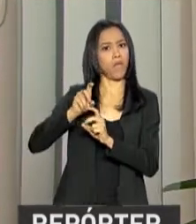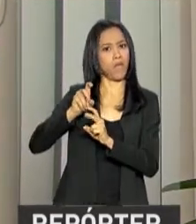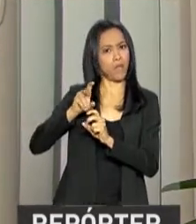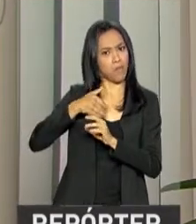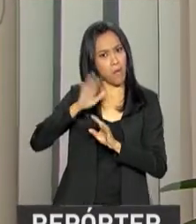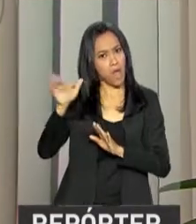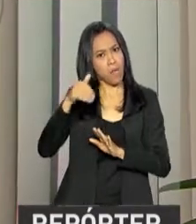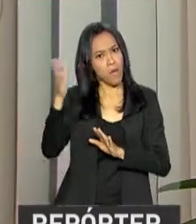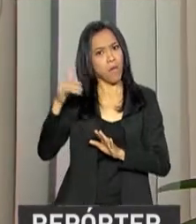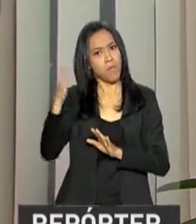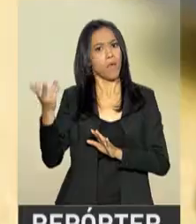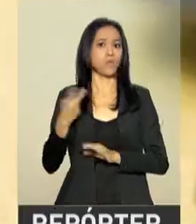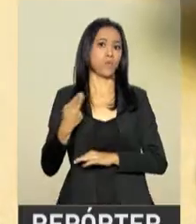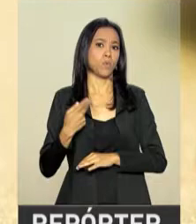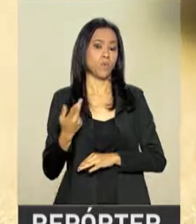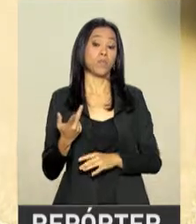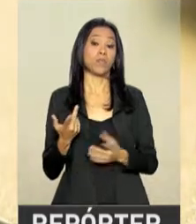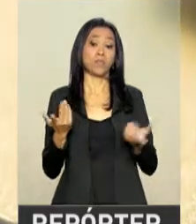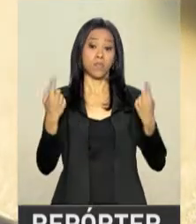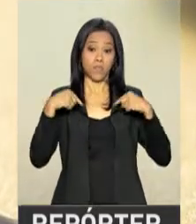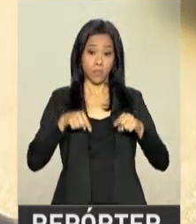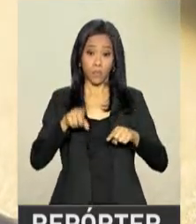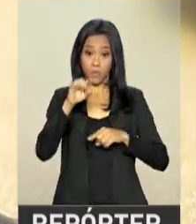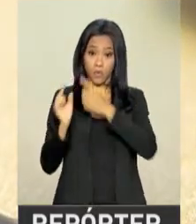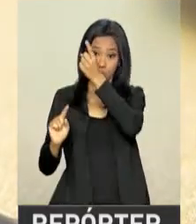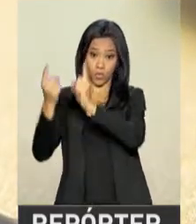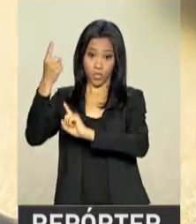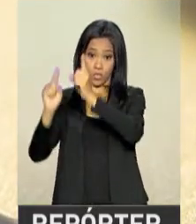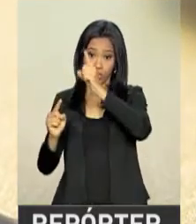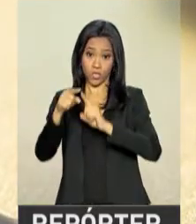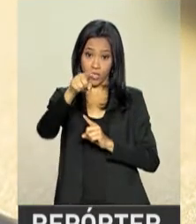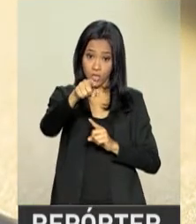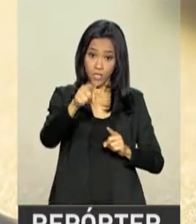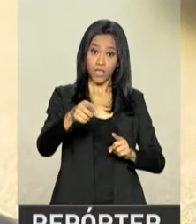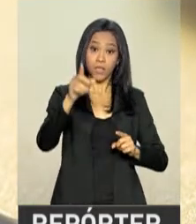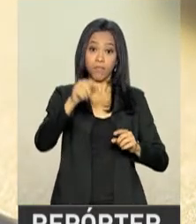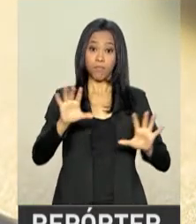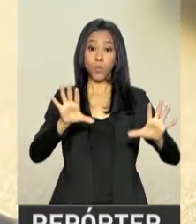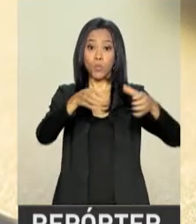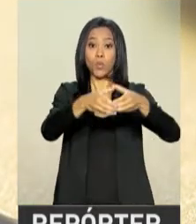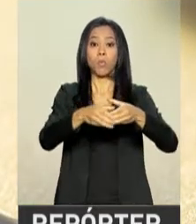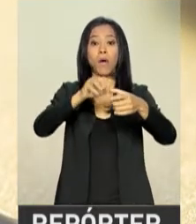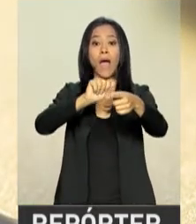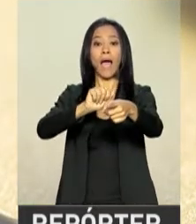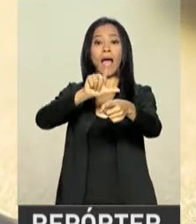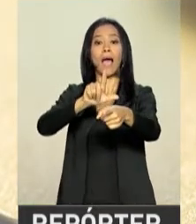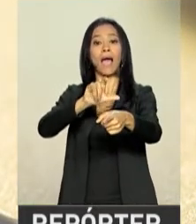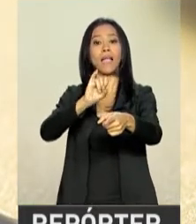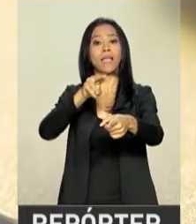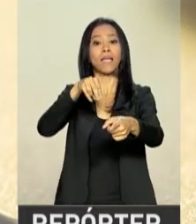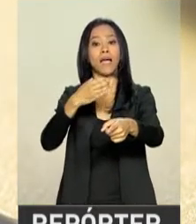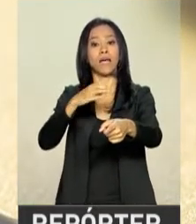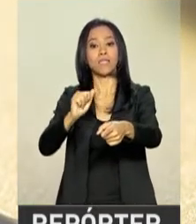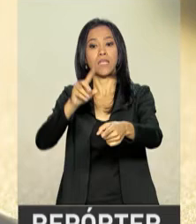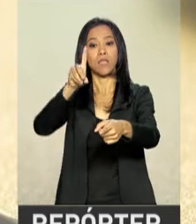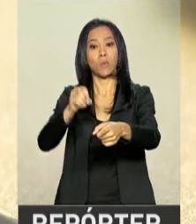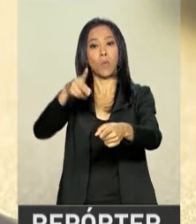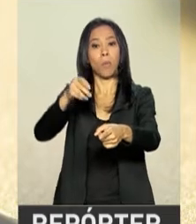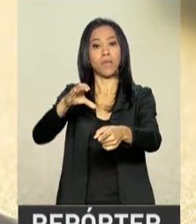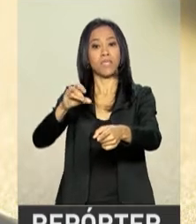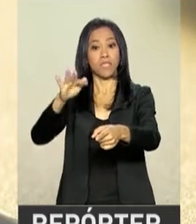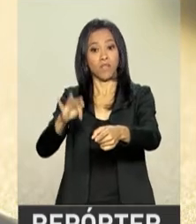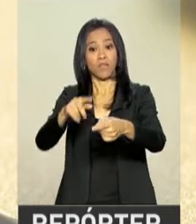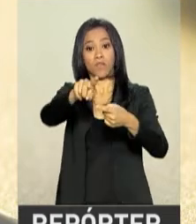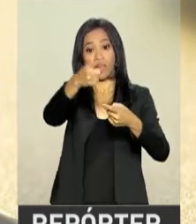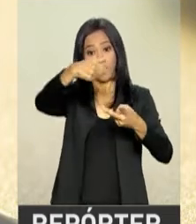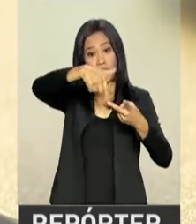dos dois lados o chile integra a aliança do pacífico bloco comercial que conta também com peru méxico